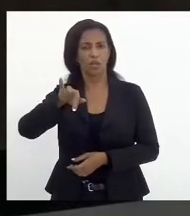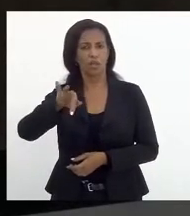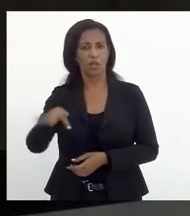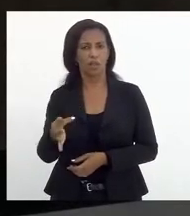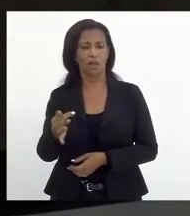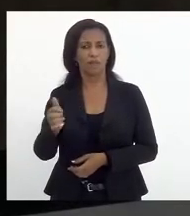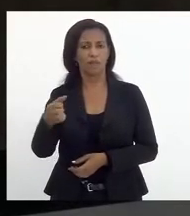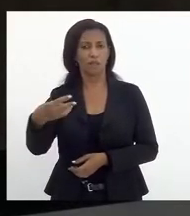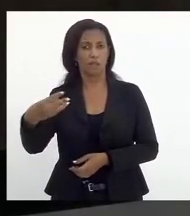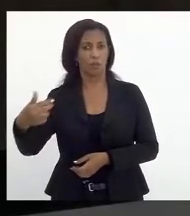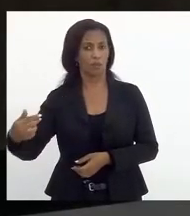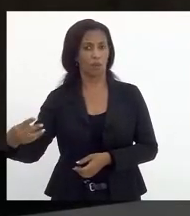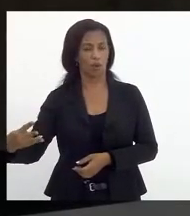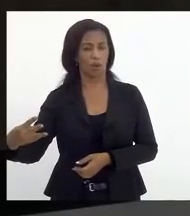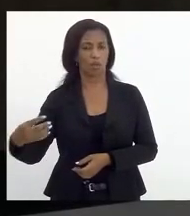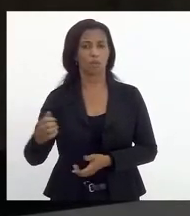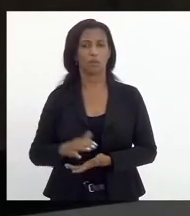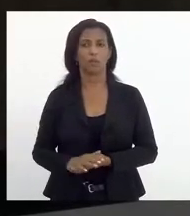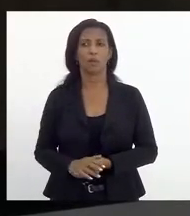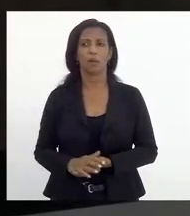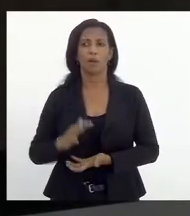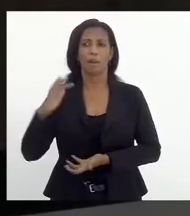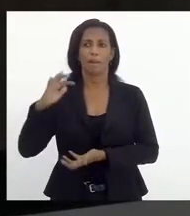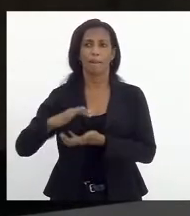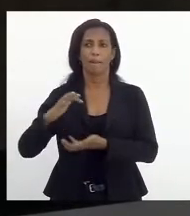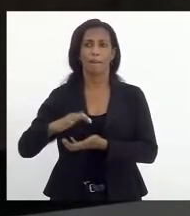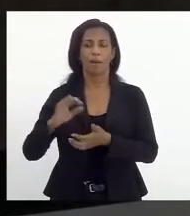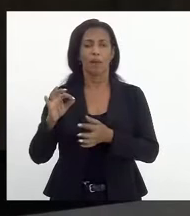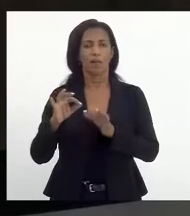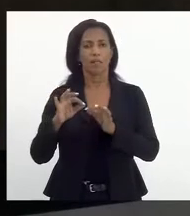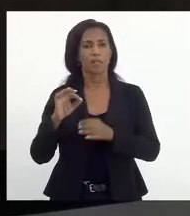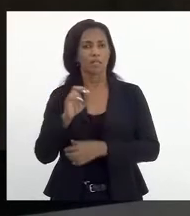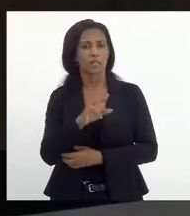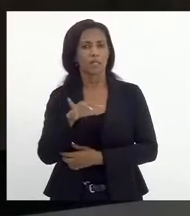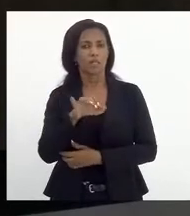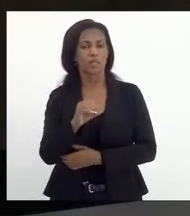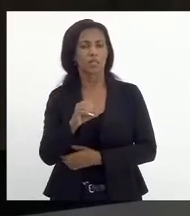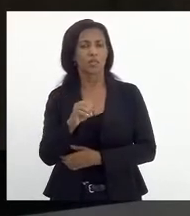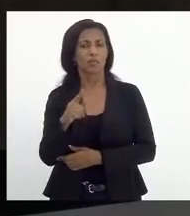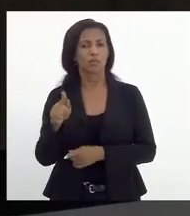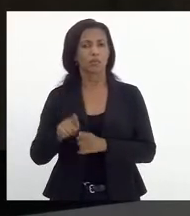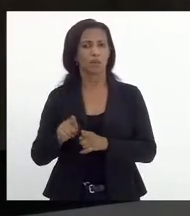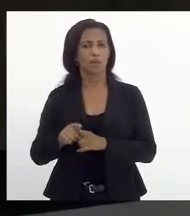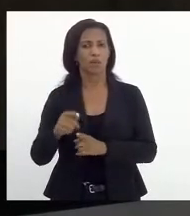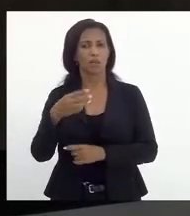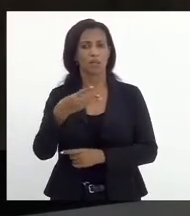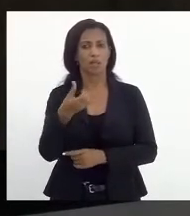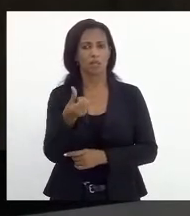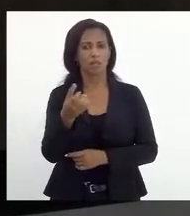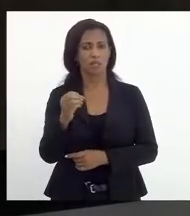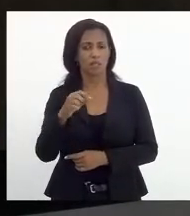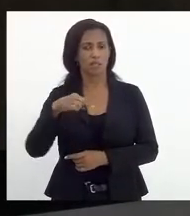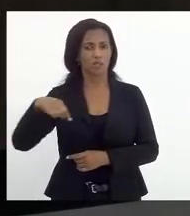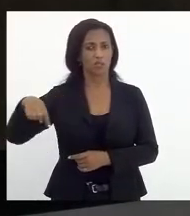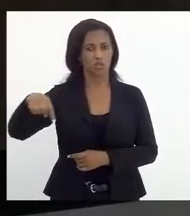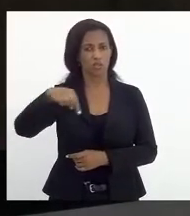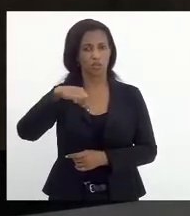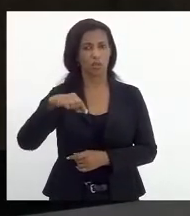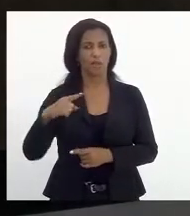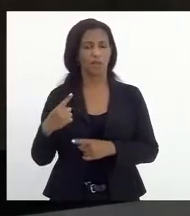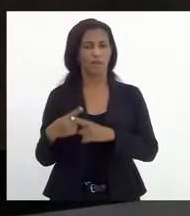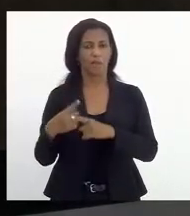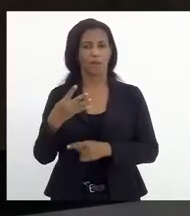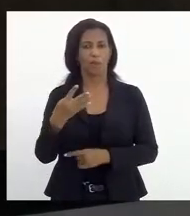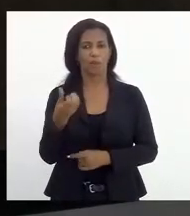quadrados, 34, pressão de ruptura, KGF, centímetros quadrados, 85, dimensões, 360 milímetros de diâmetro, vezes